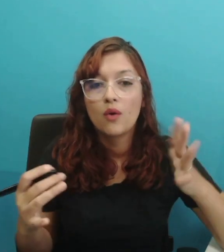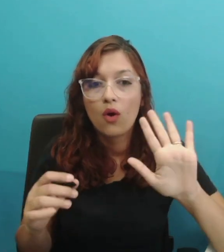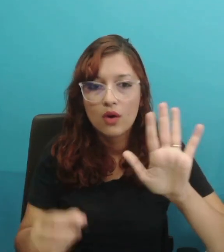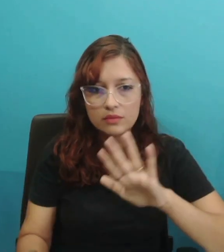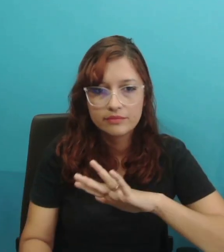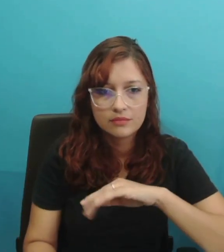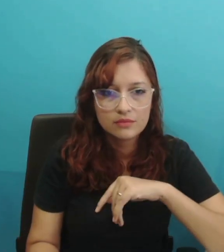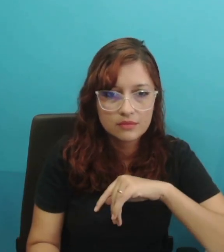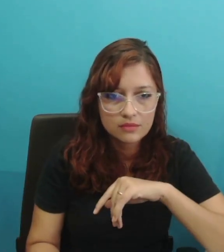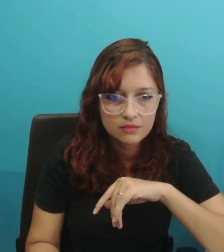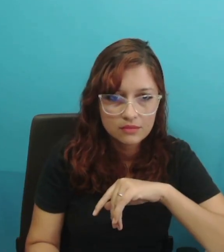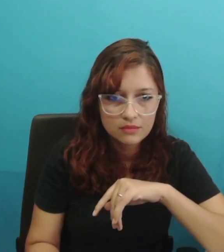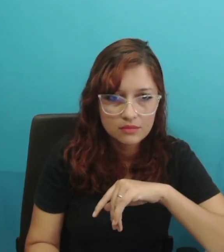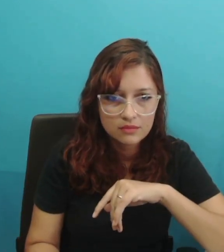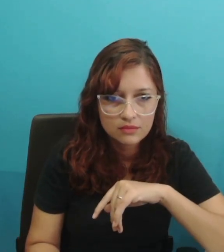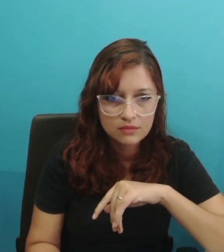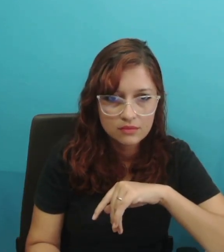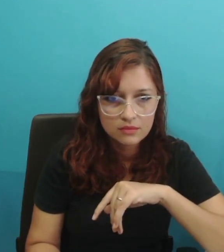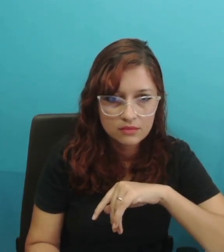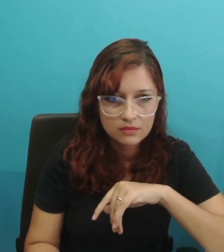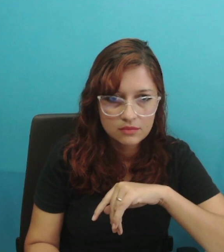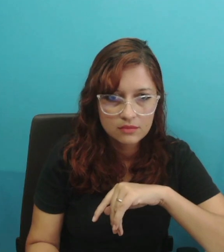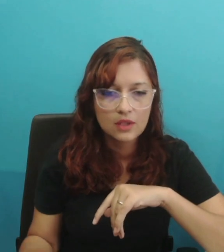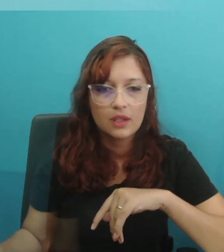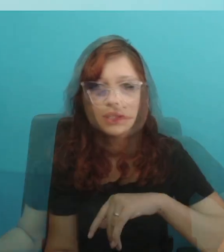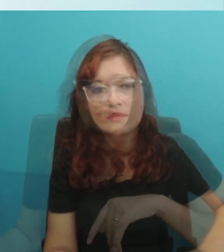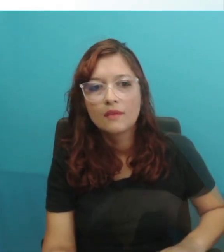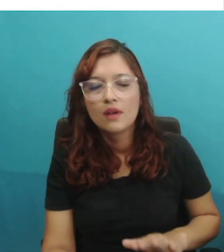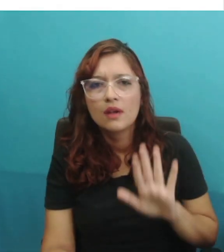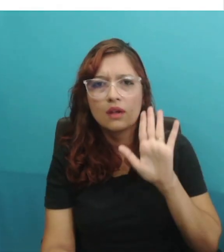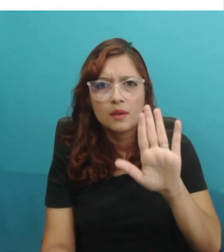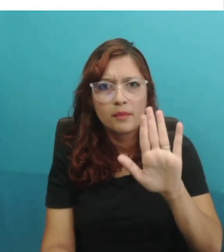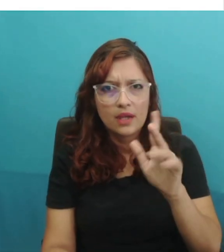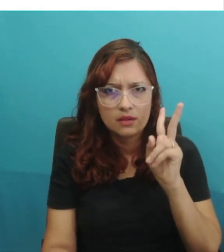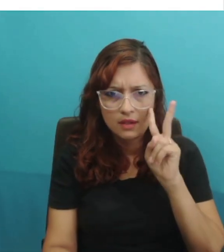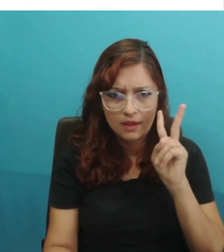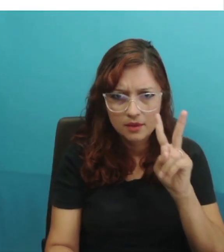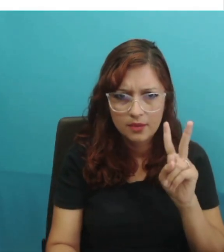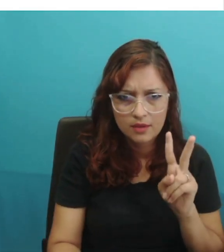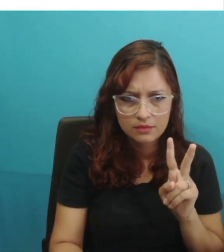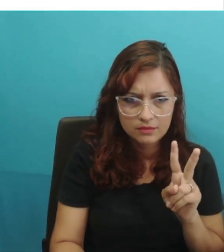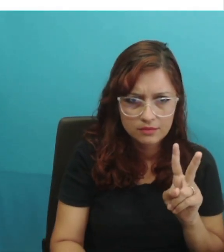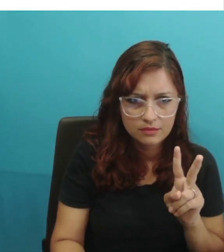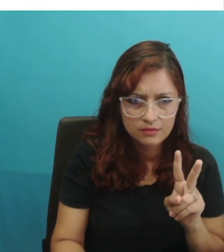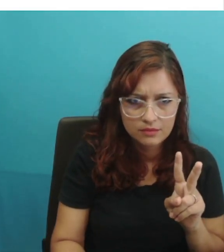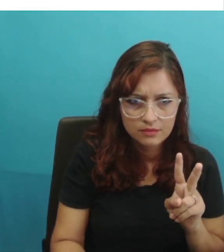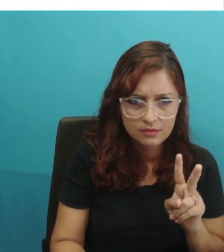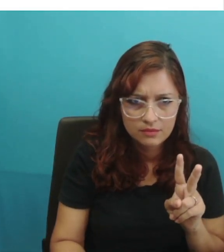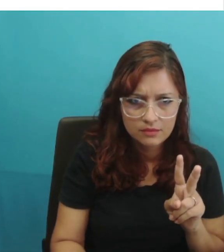E essa segunda. Então, veja, ó, as aulas.